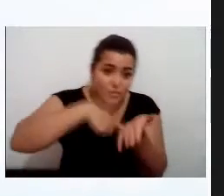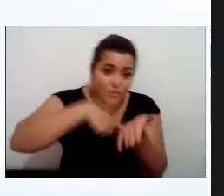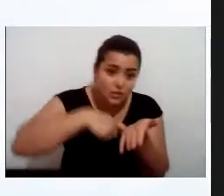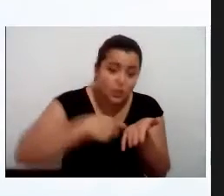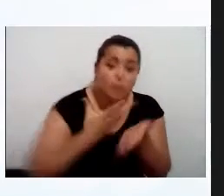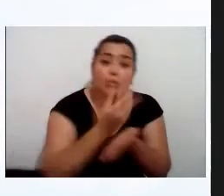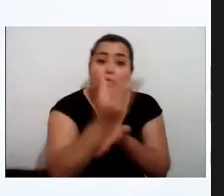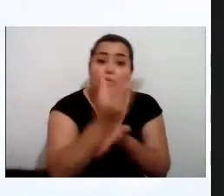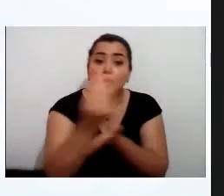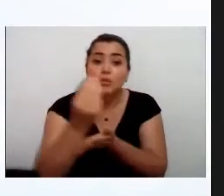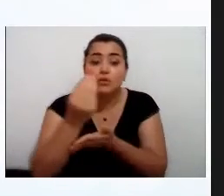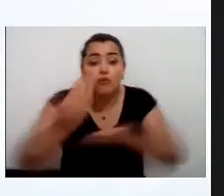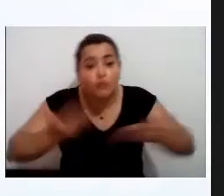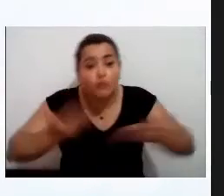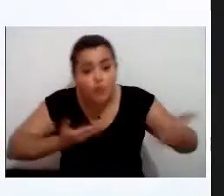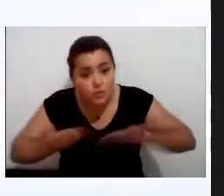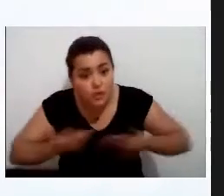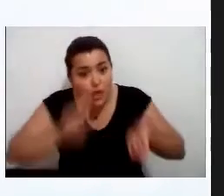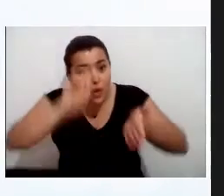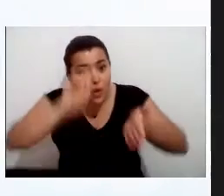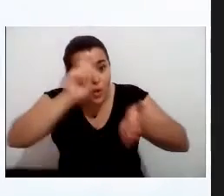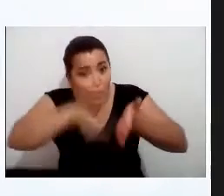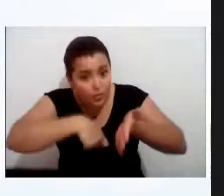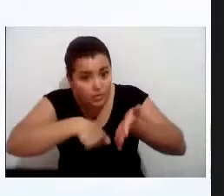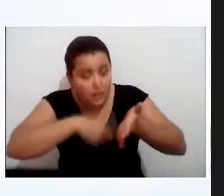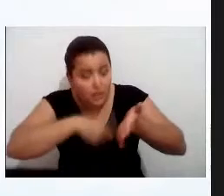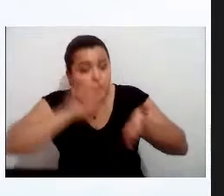trabalhadores contratados por meio